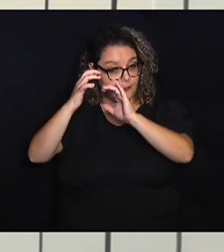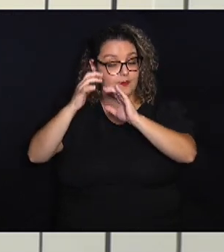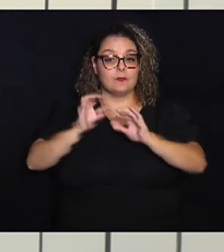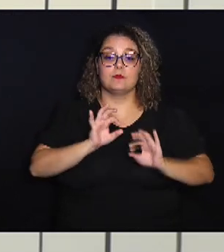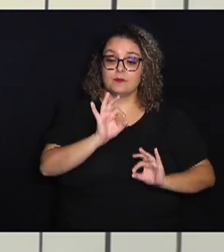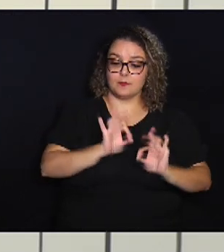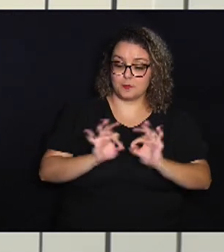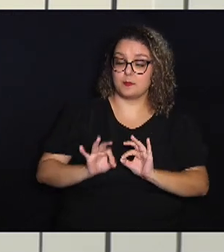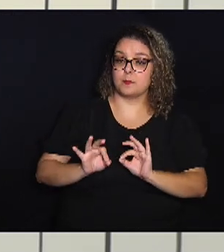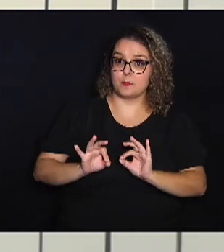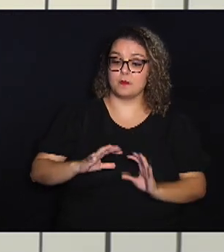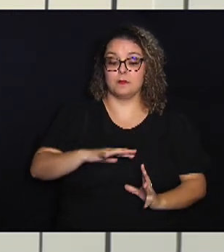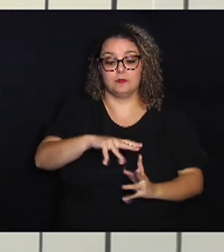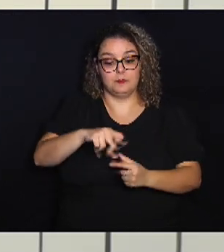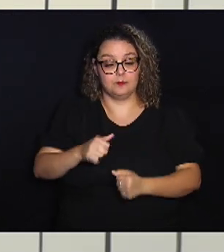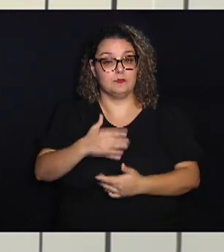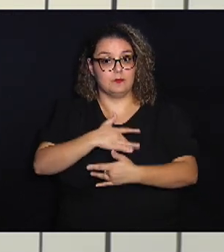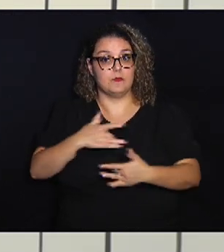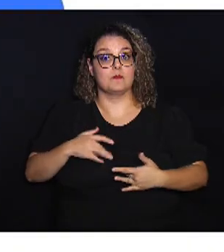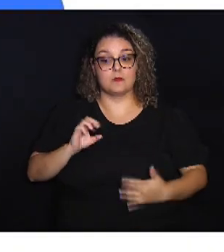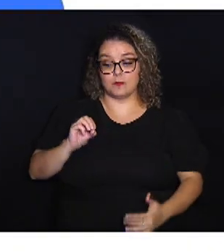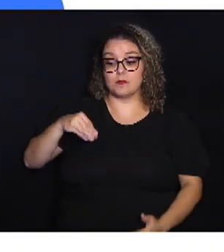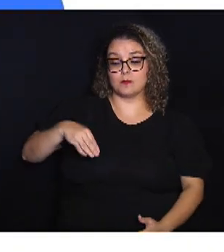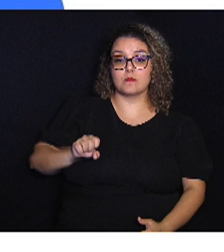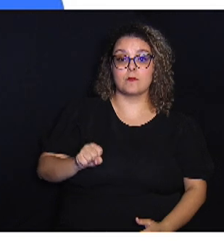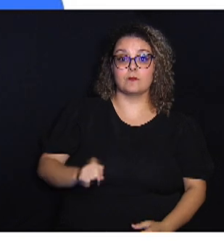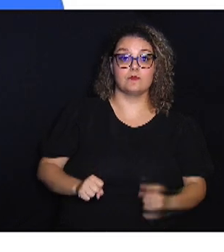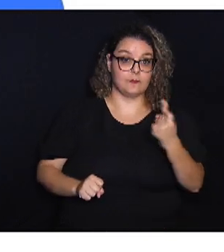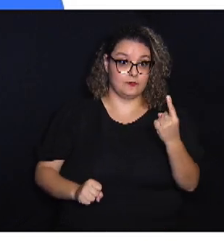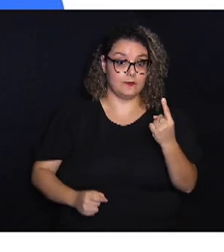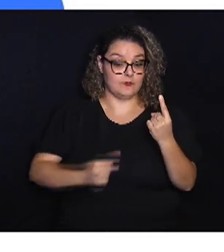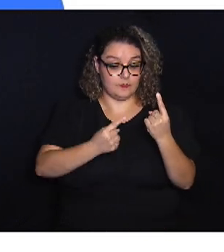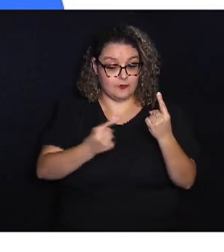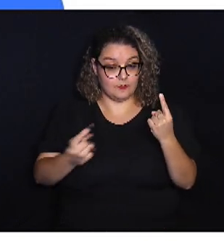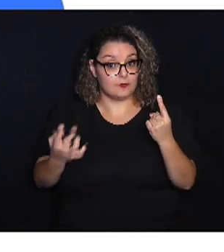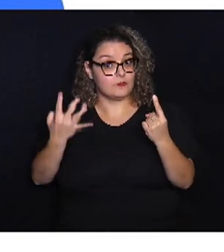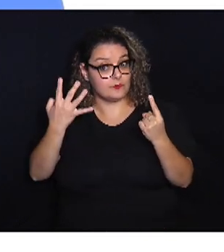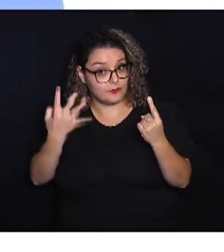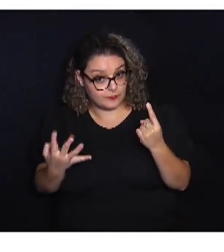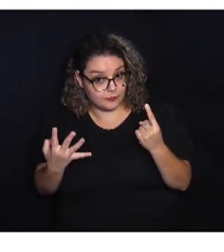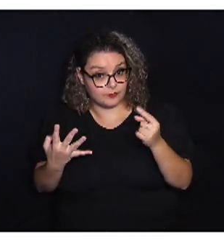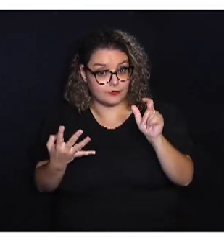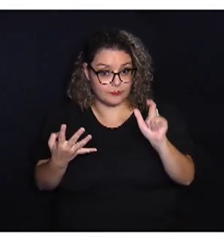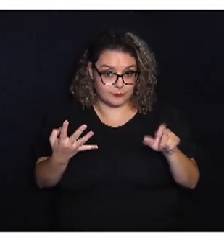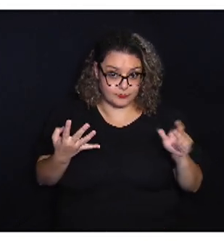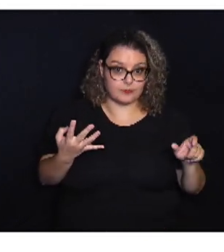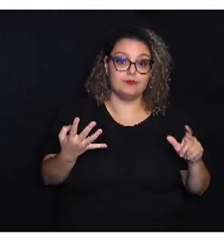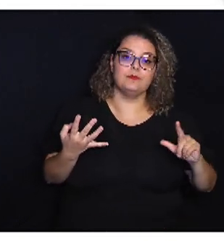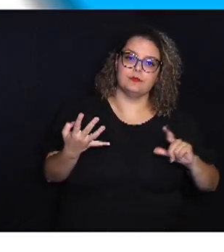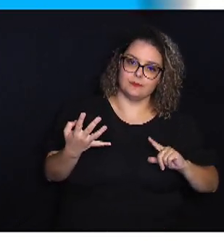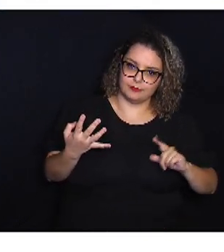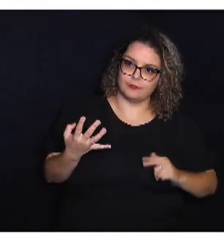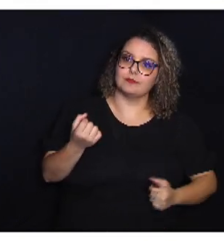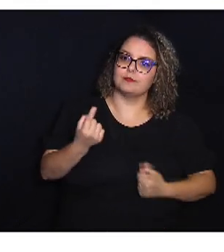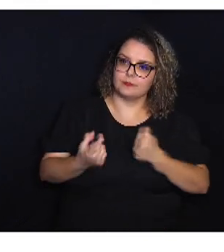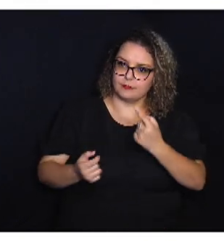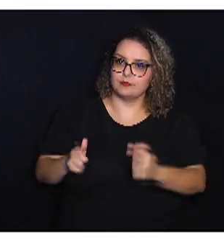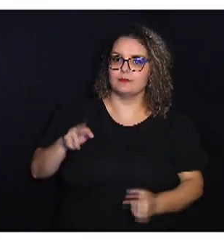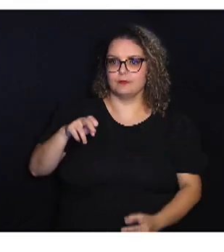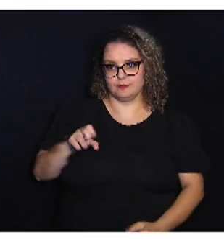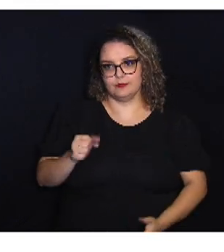Organização Mundial da Saúde estima que 1 em cada 4 pessoas terão algum grau de